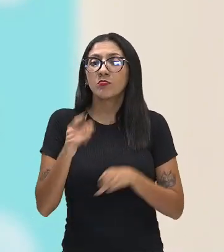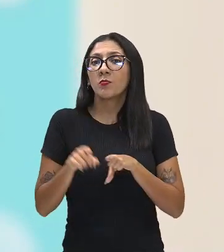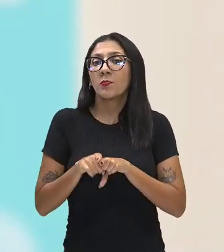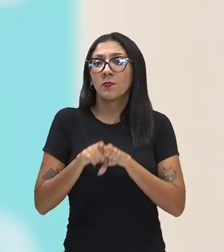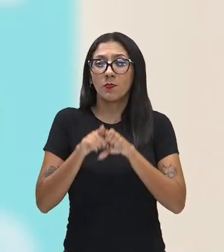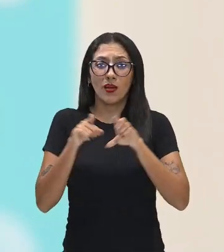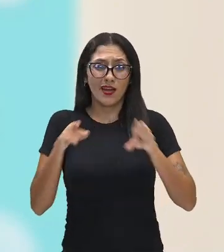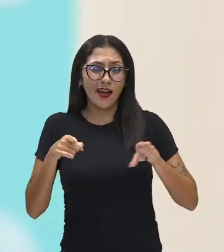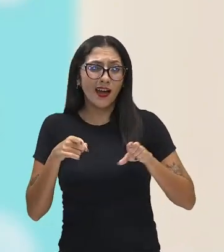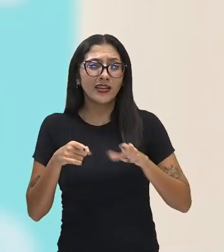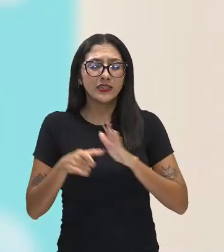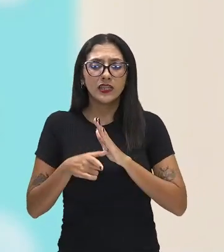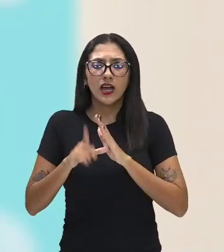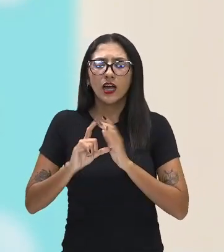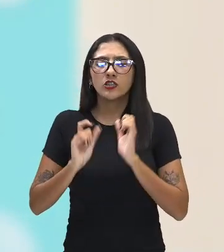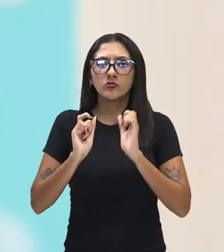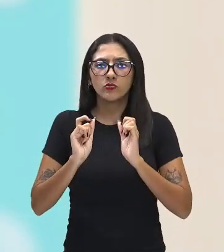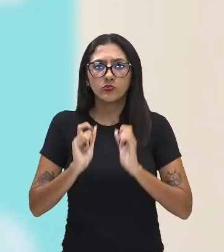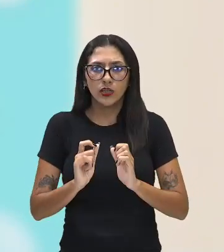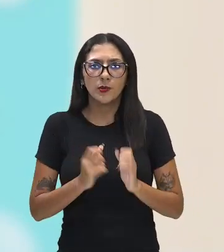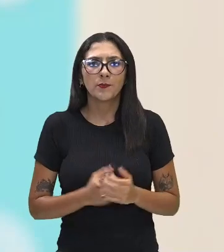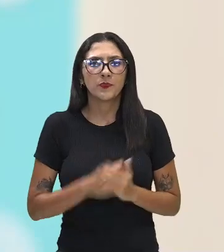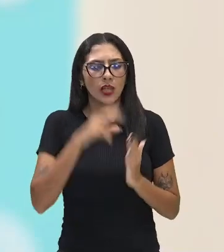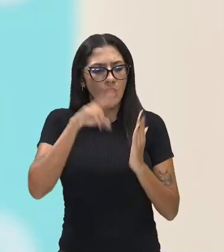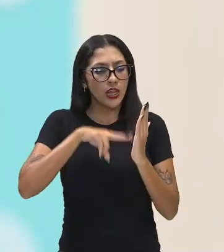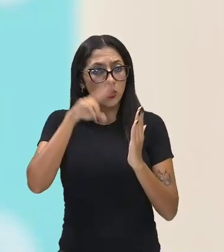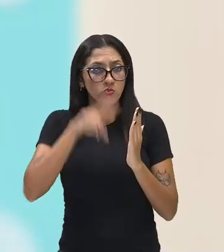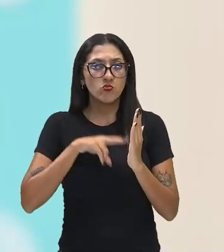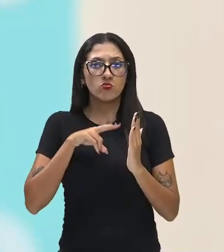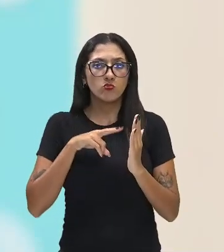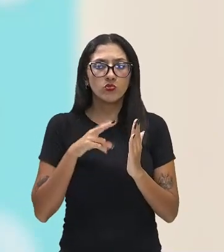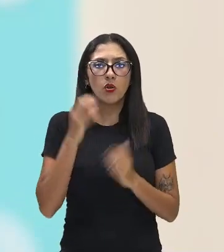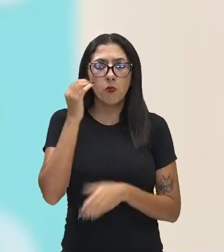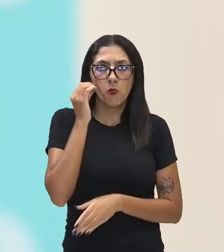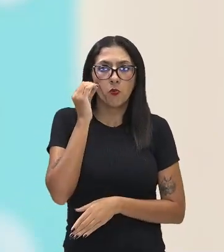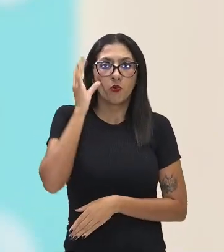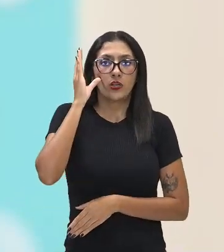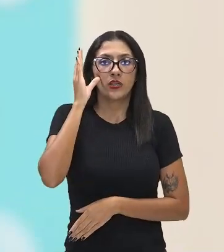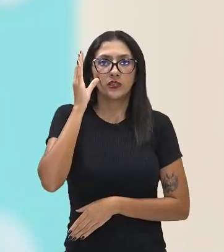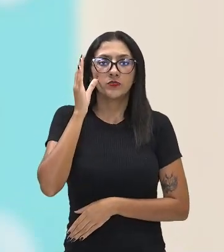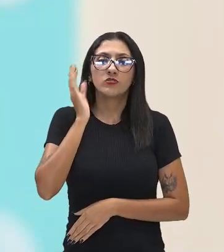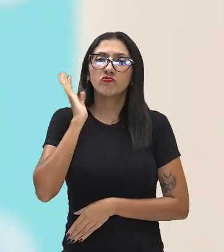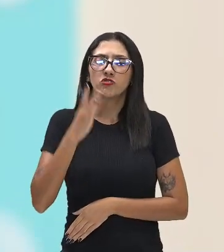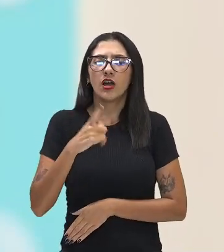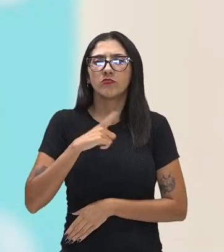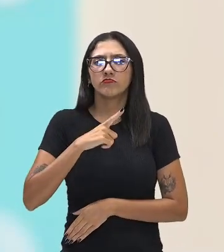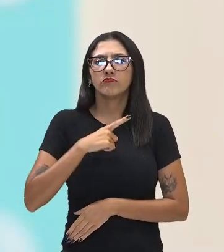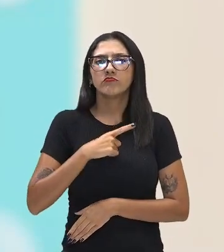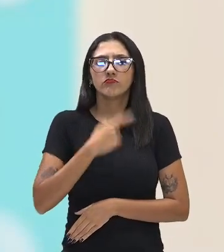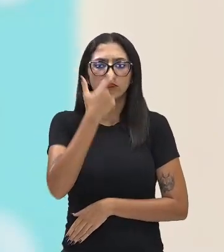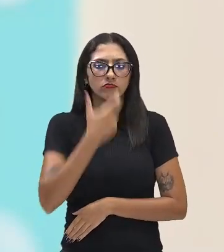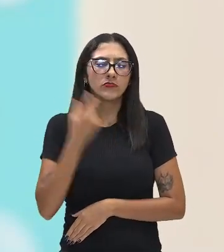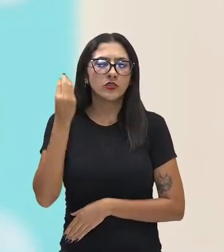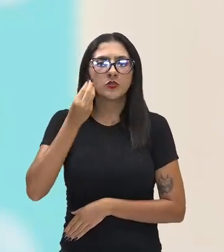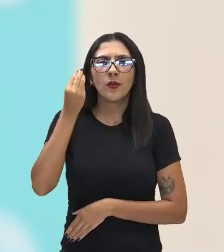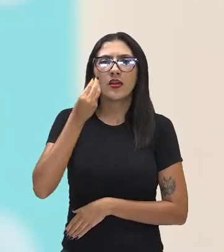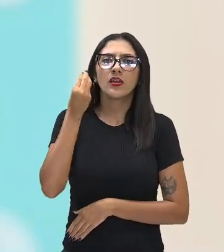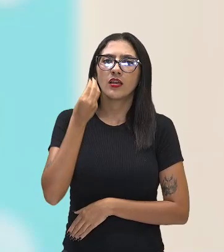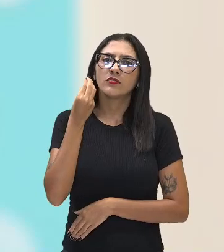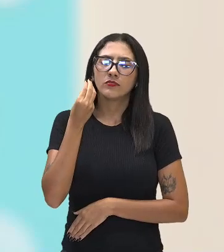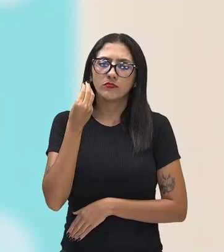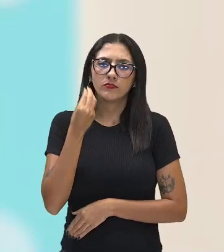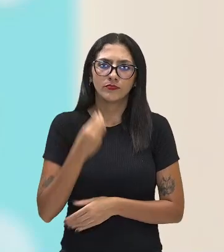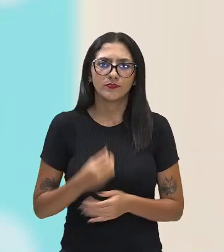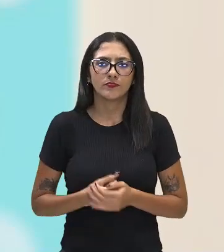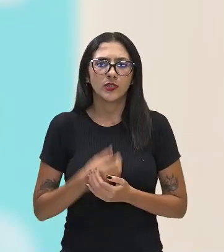em práticas reais, coisas que ele já leu, informações que ele já tem, e não de qualquer